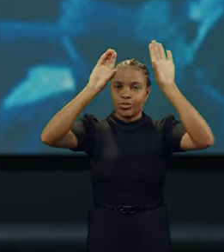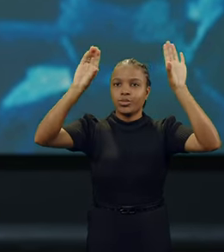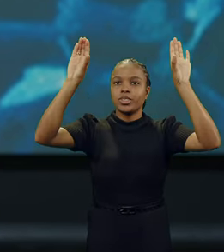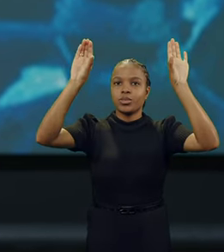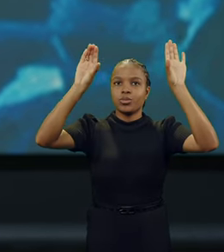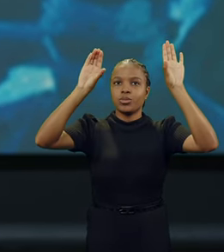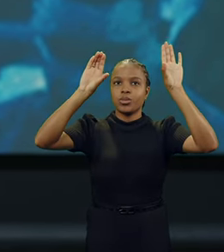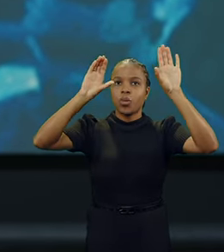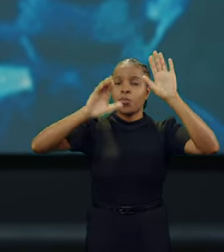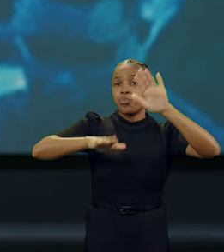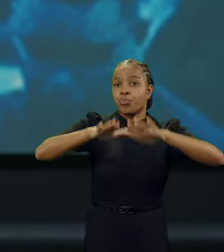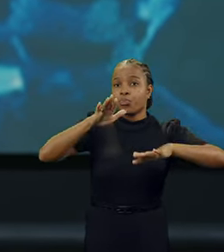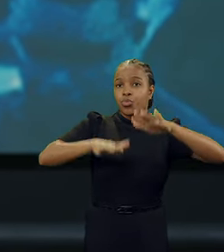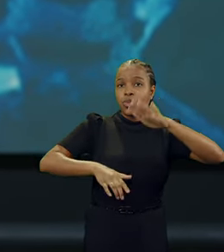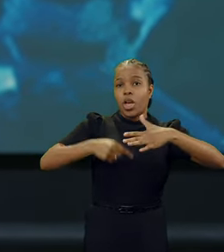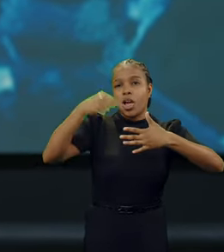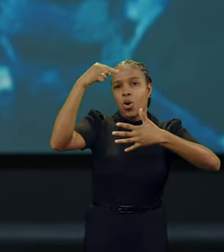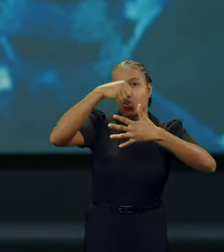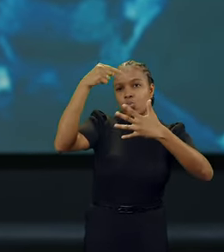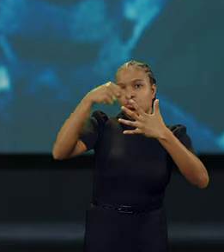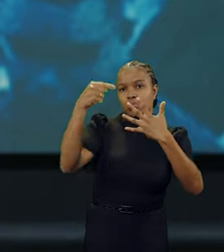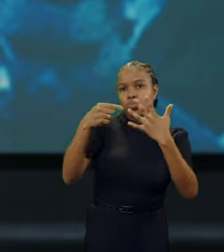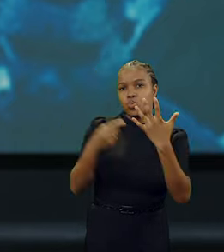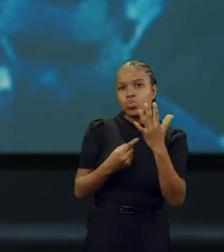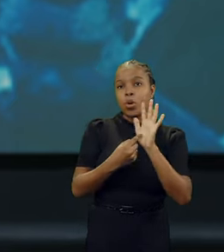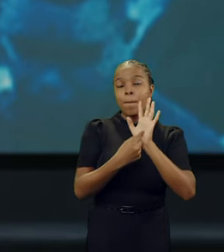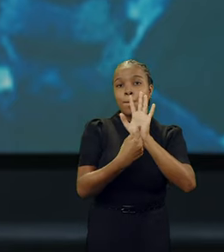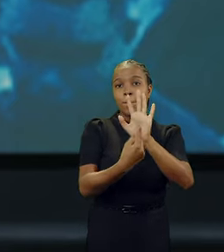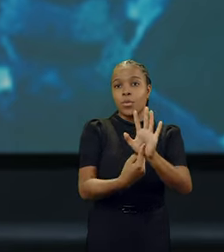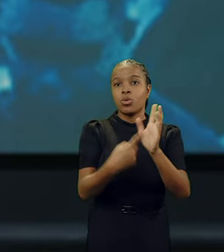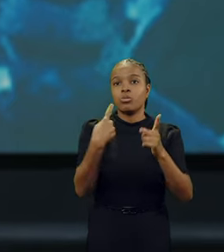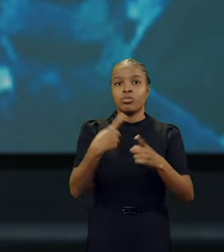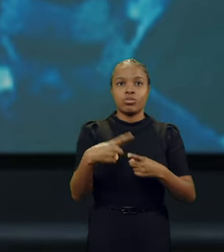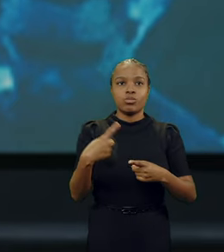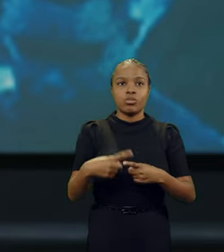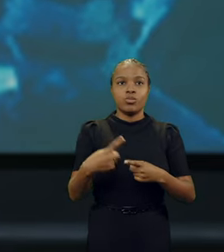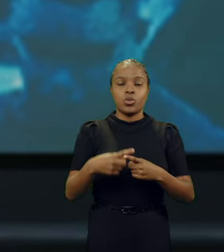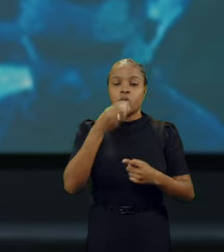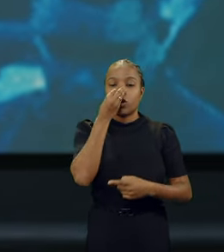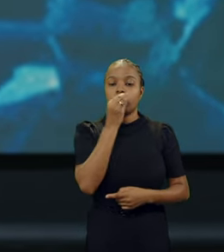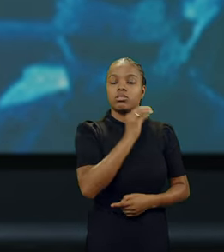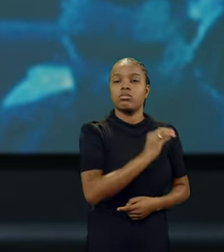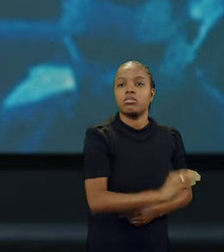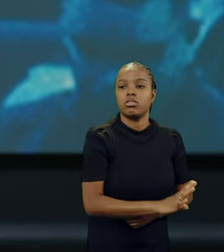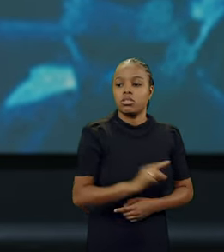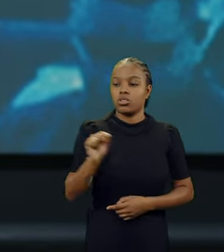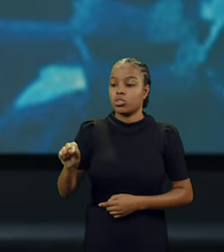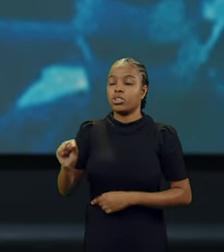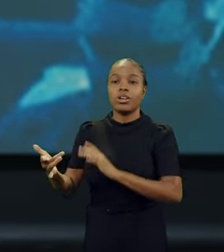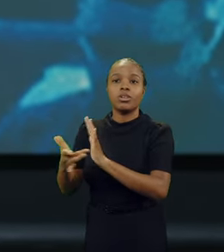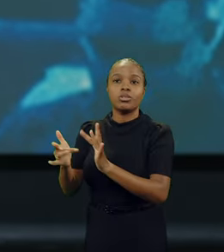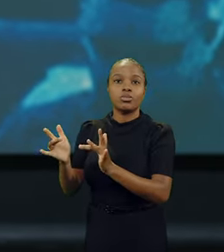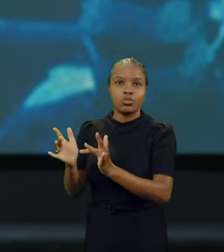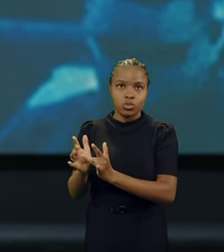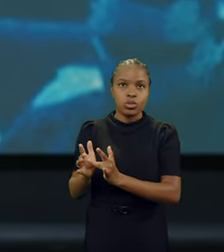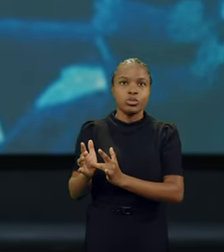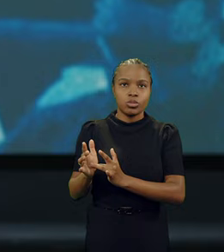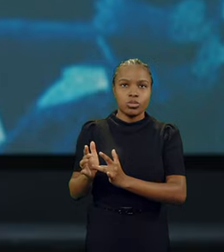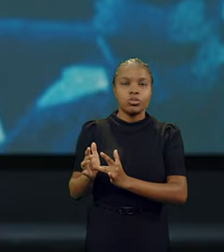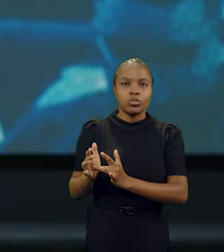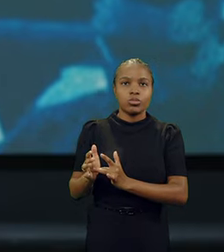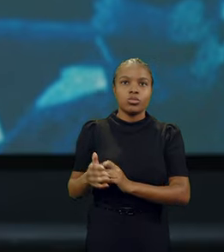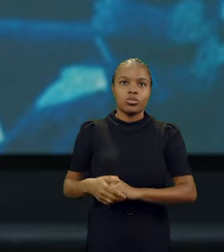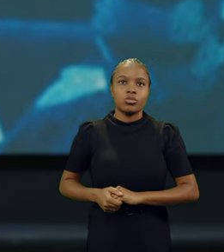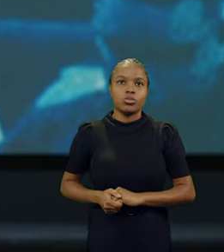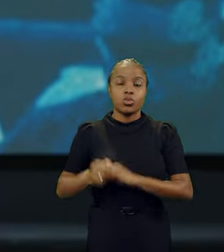Alguns fatos mostram por que eles rejeitaram o rei messiânico com o seu